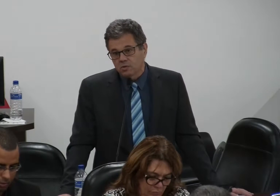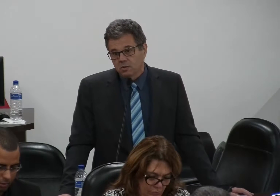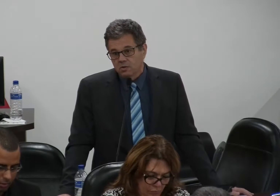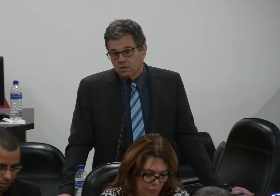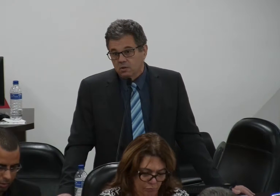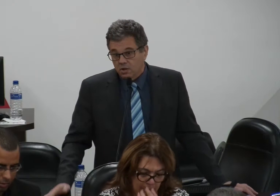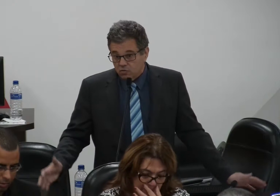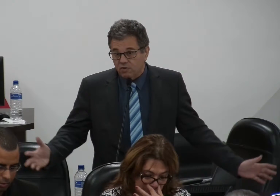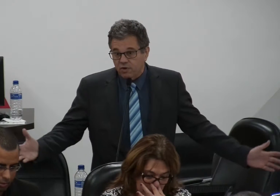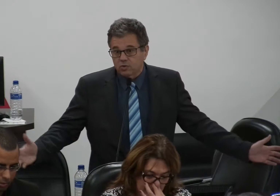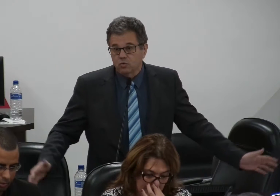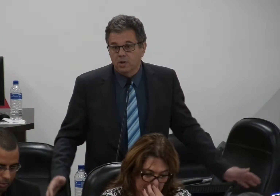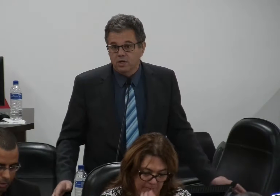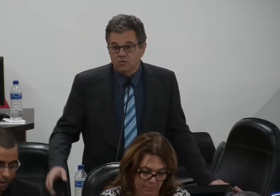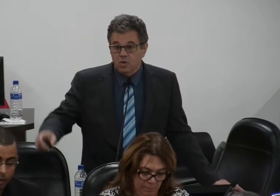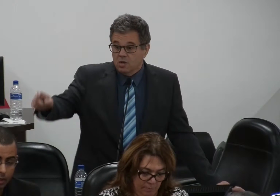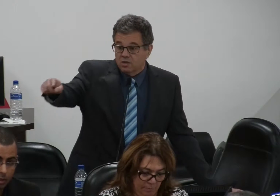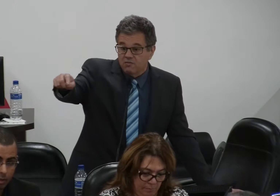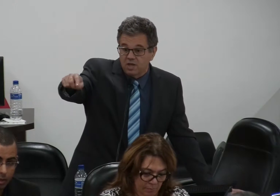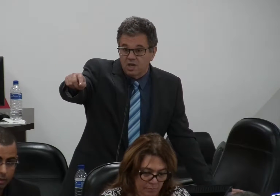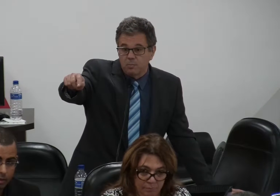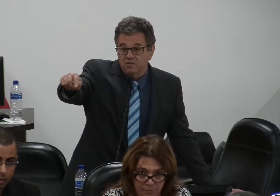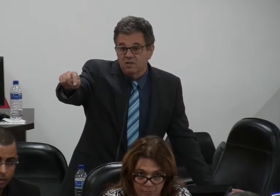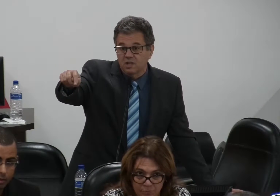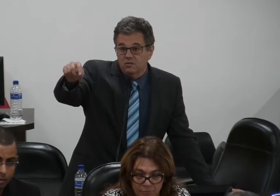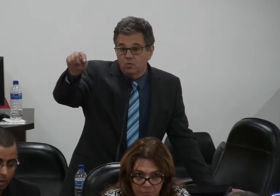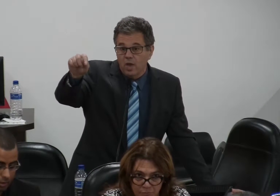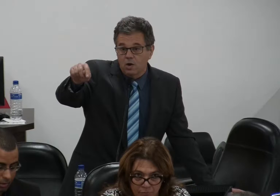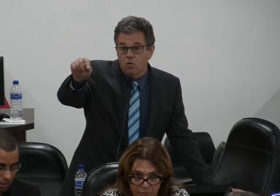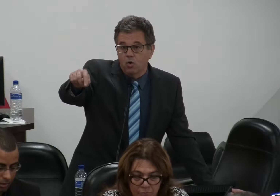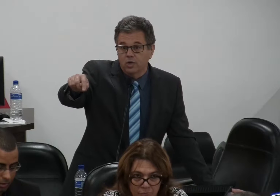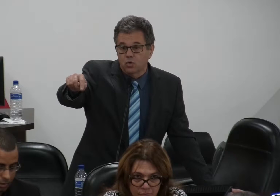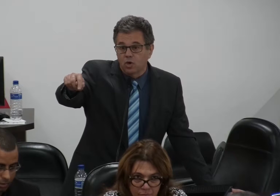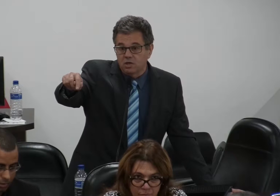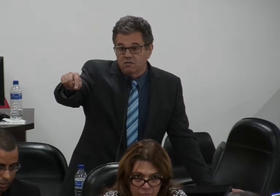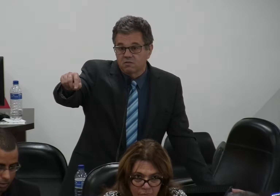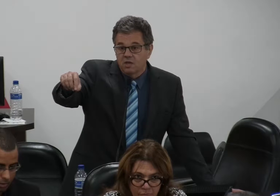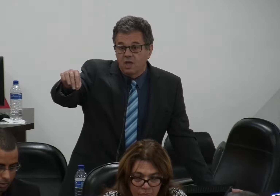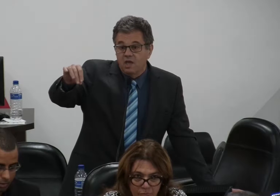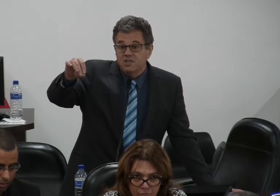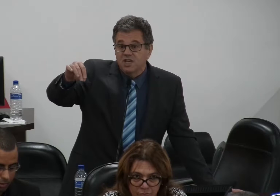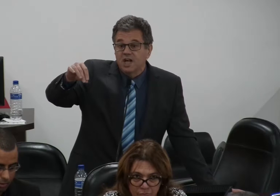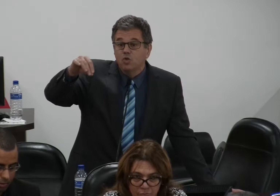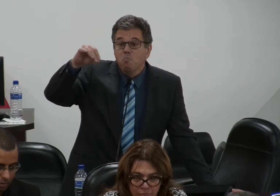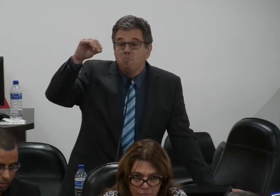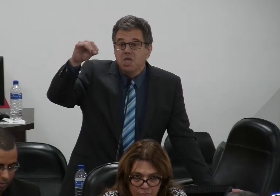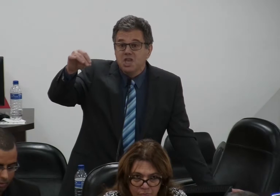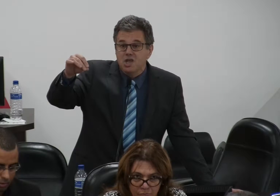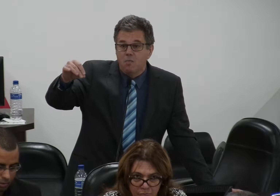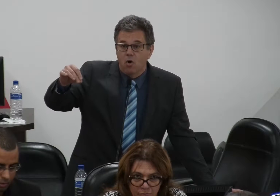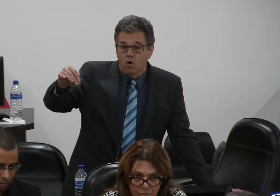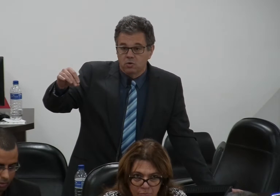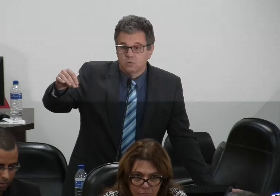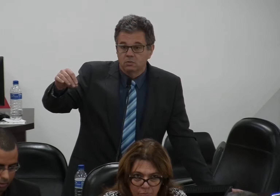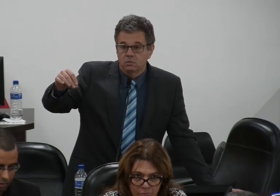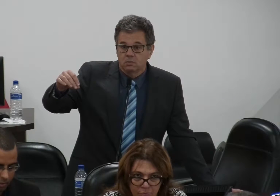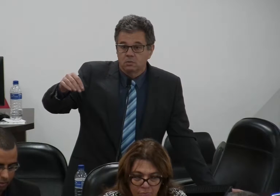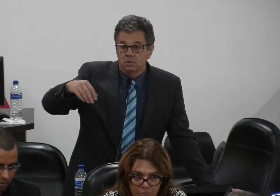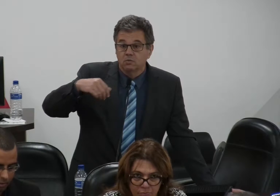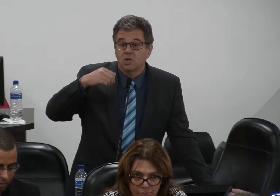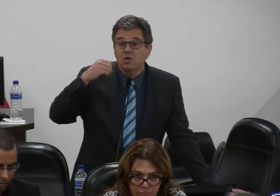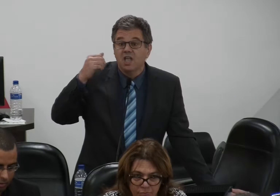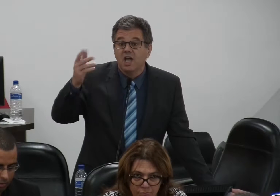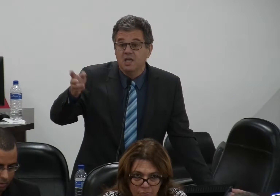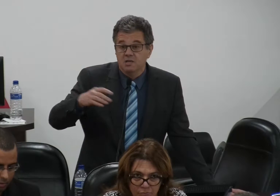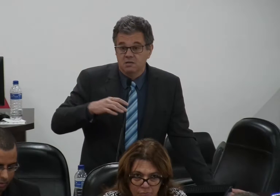assistencialismo. Isso é falta de humanismo. Teve aqui representantes do Ecocoletores reivindicando o mínimo.